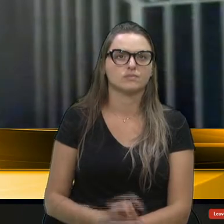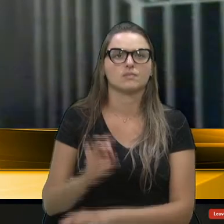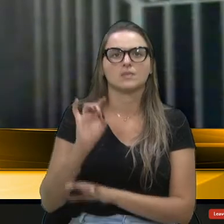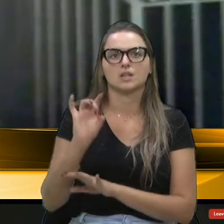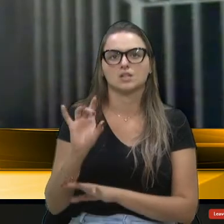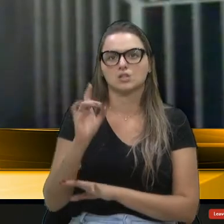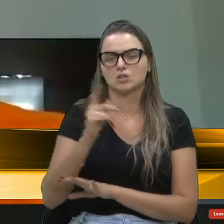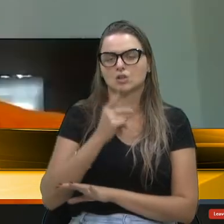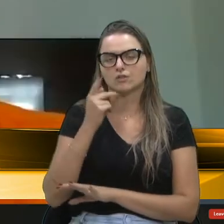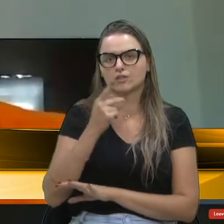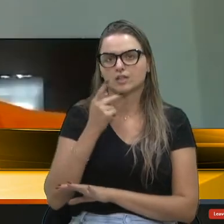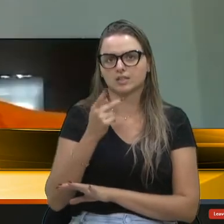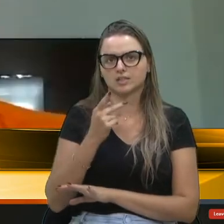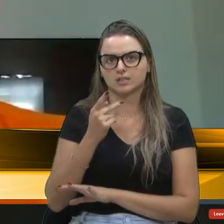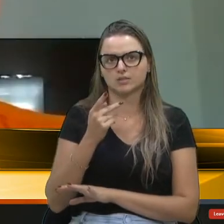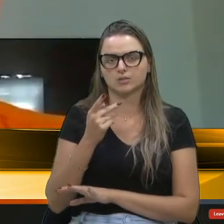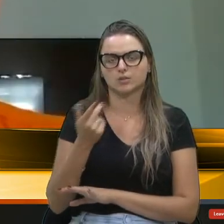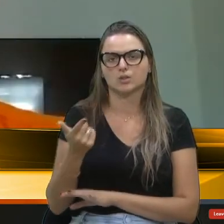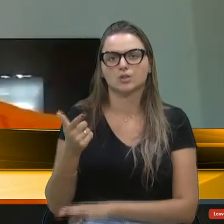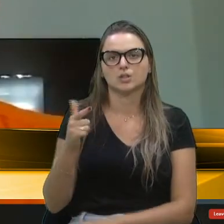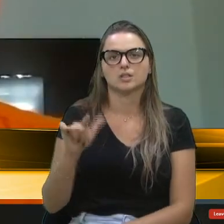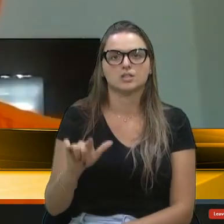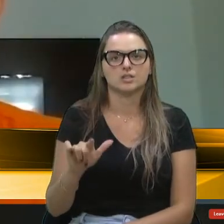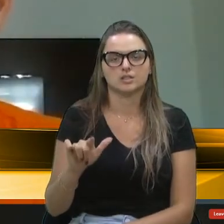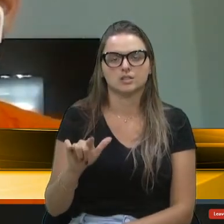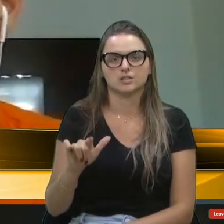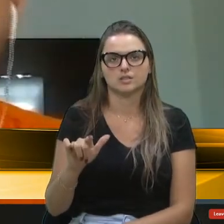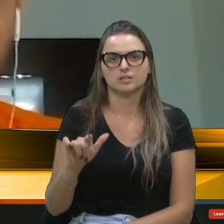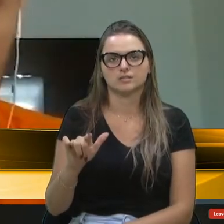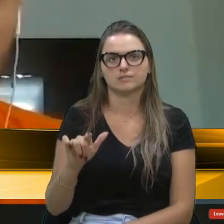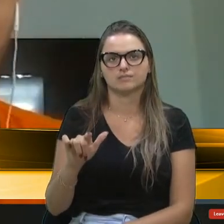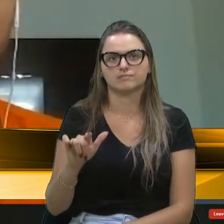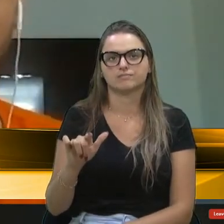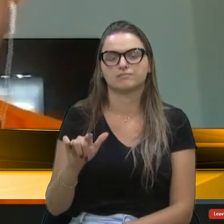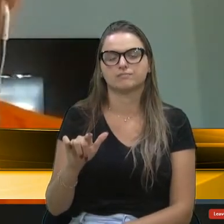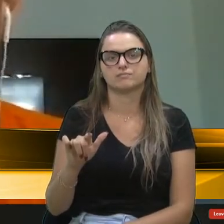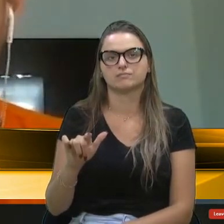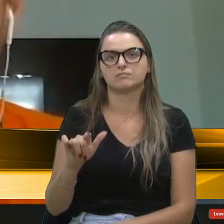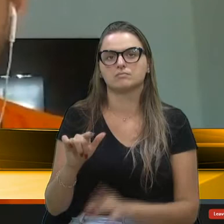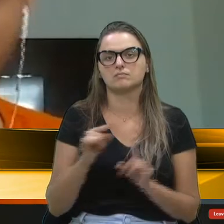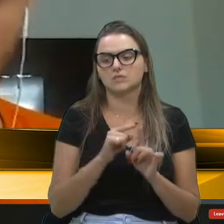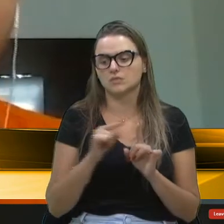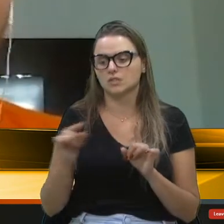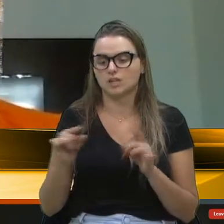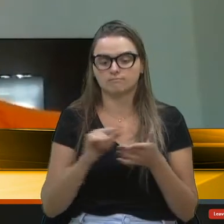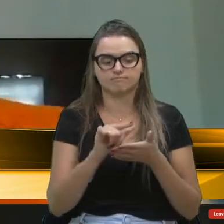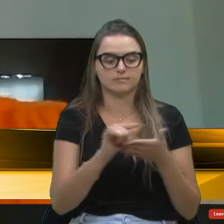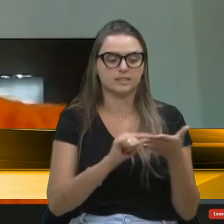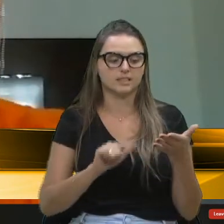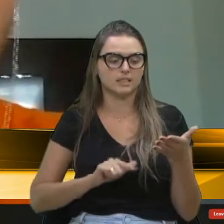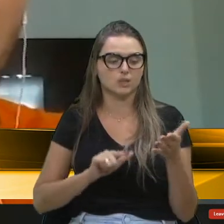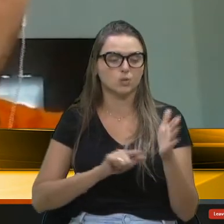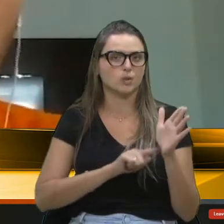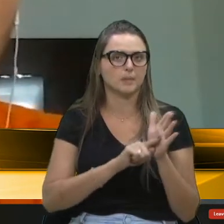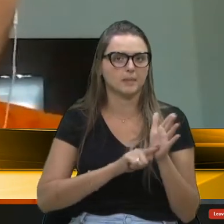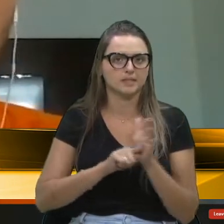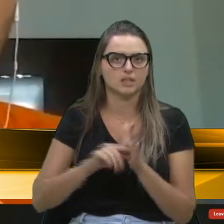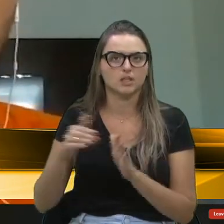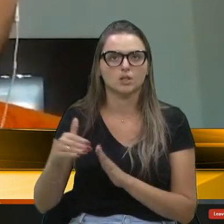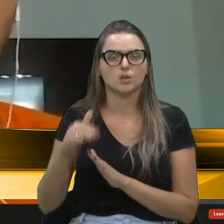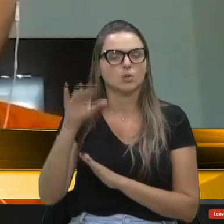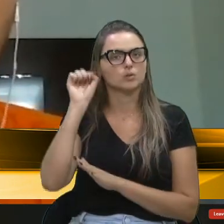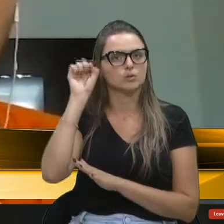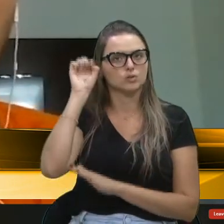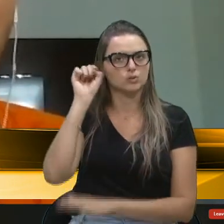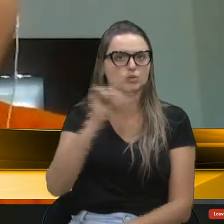só para concluir, voltando aqui, então, a questão de vasta literatura, quando a gente escuta o governador, e eu